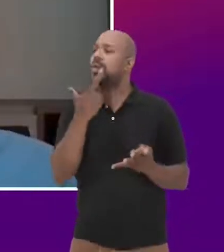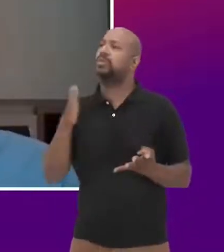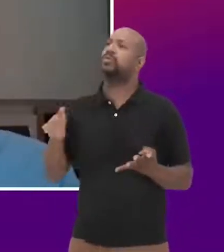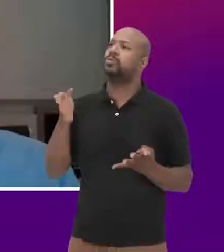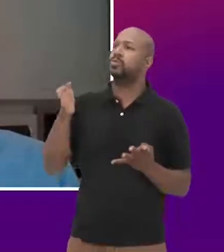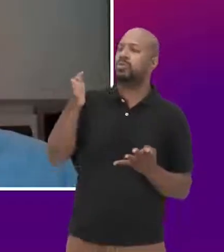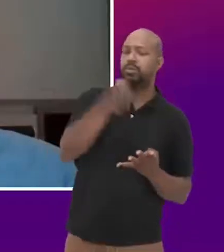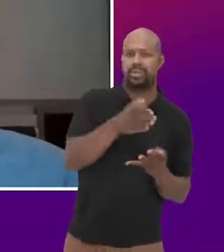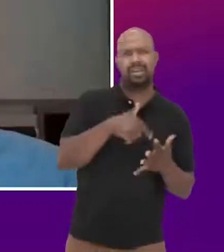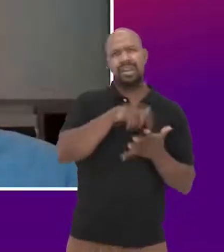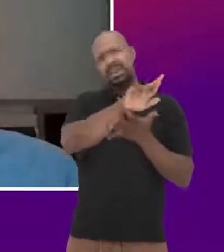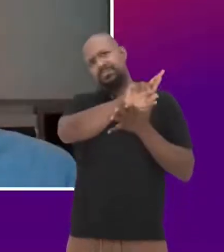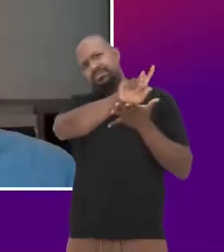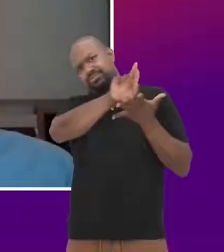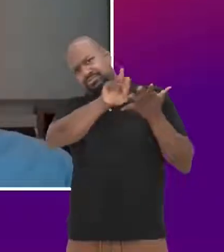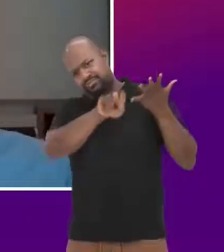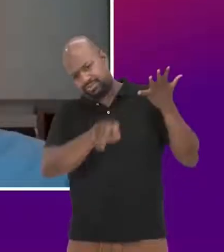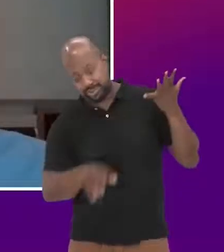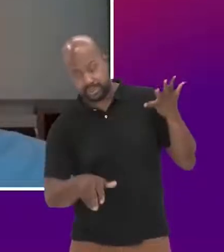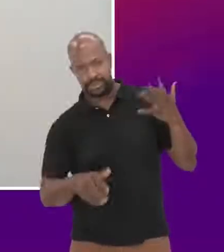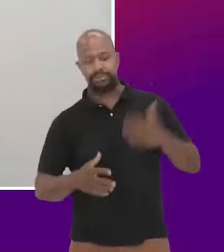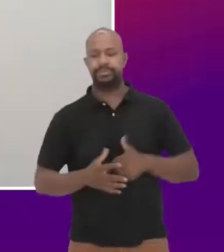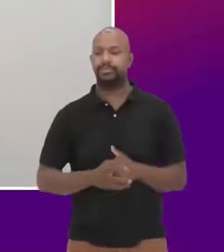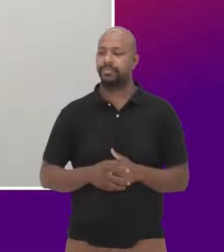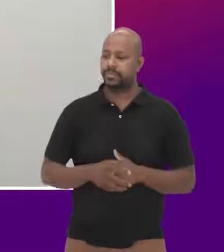deveria ir e assim por diante.